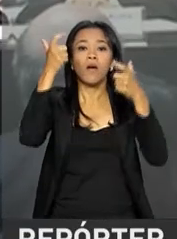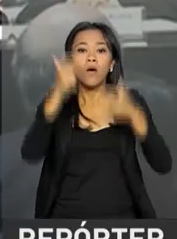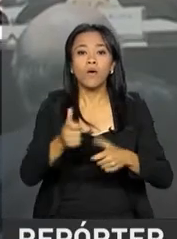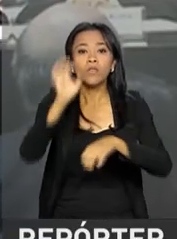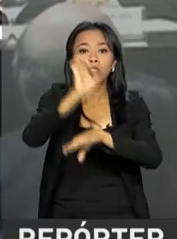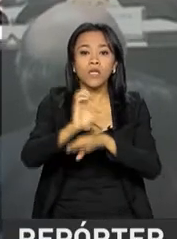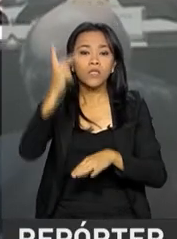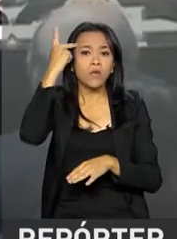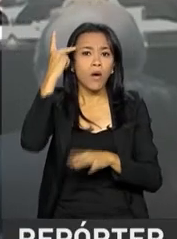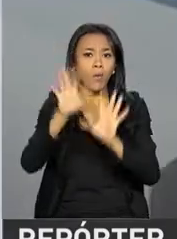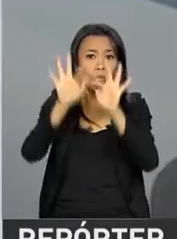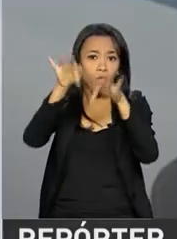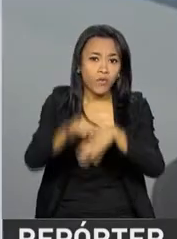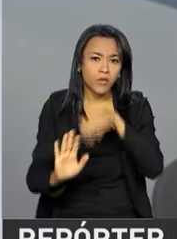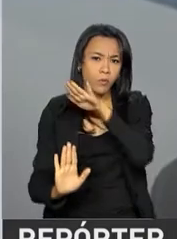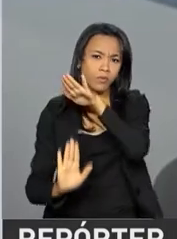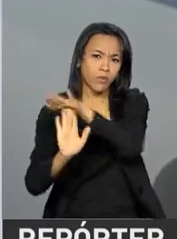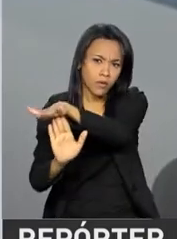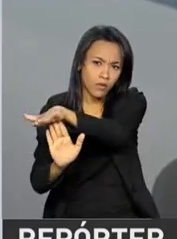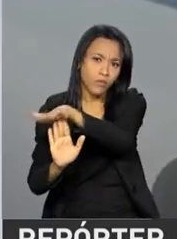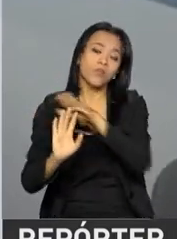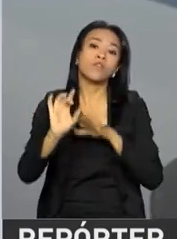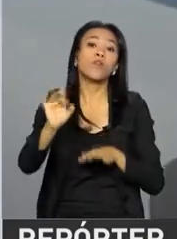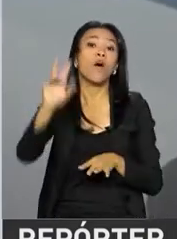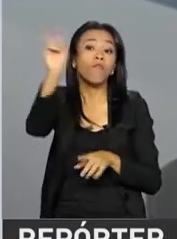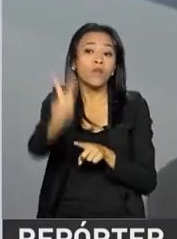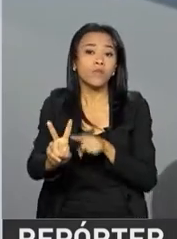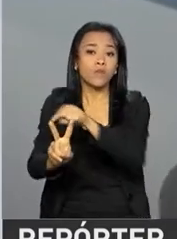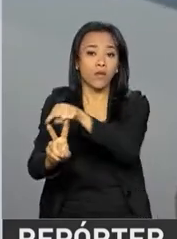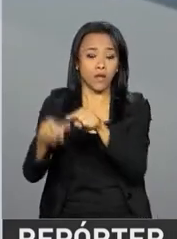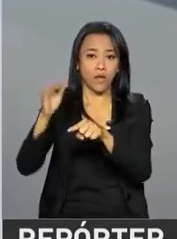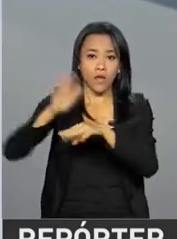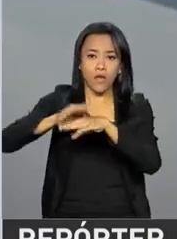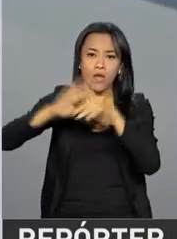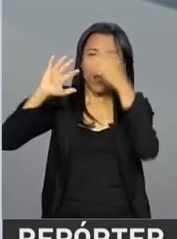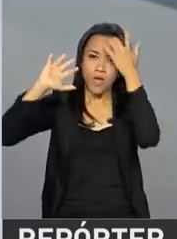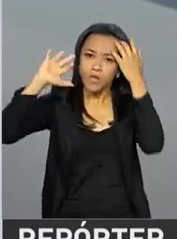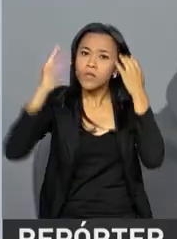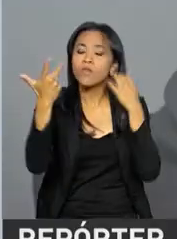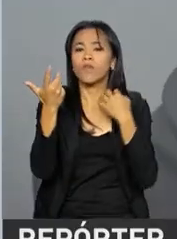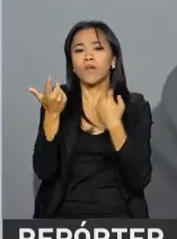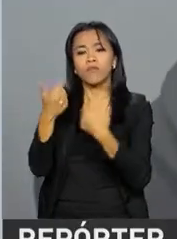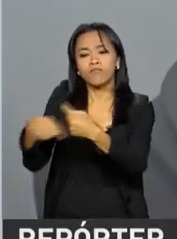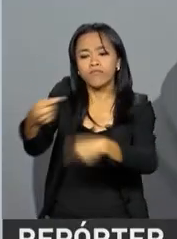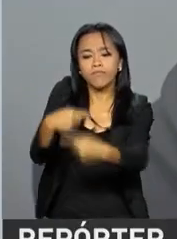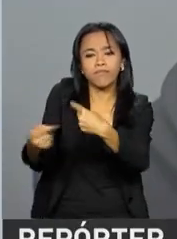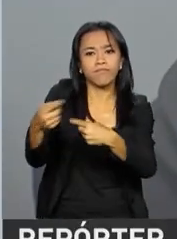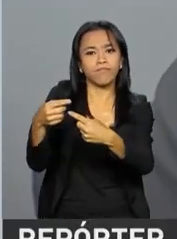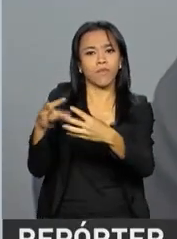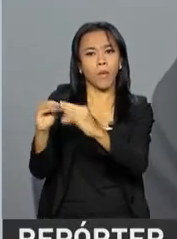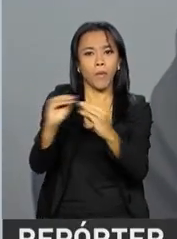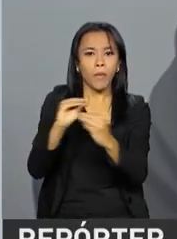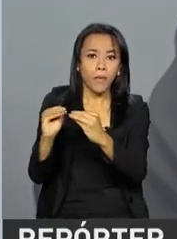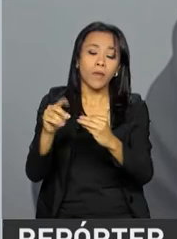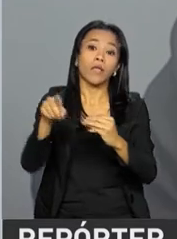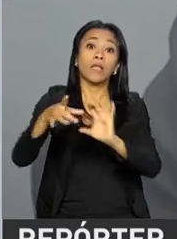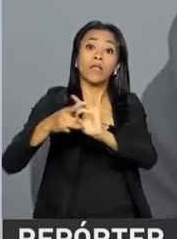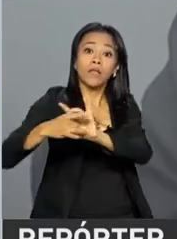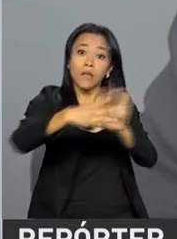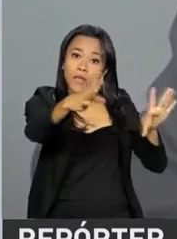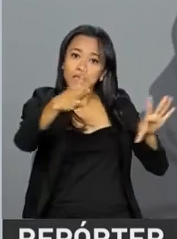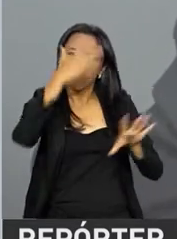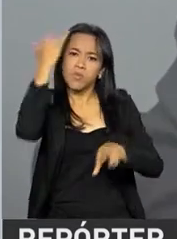da suspensão só ocorrerá quando a Venezuela restabelecer a plena ordem democrática, com a libertação dos presos políticos,